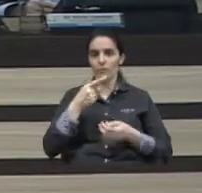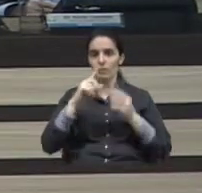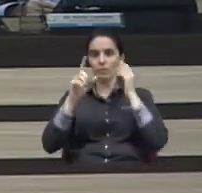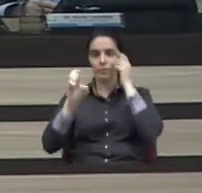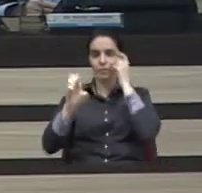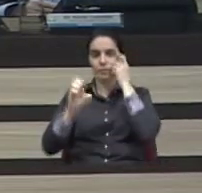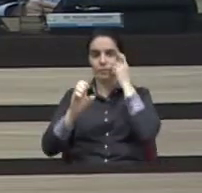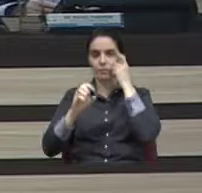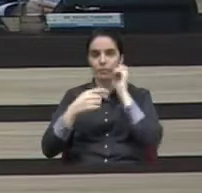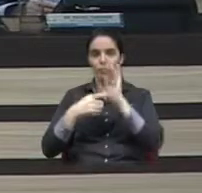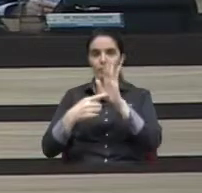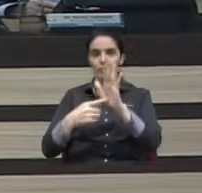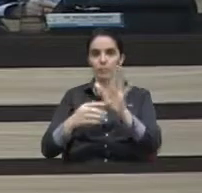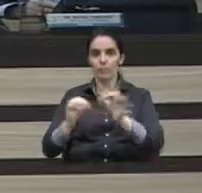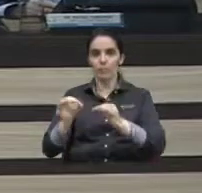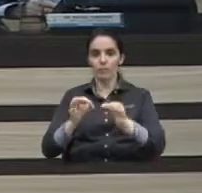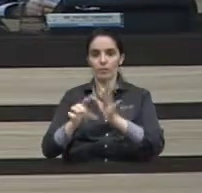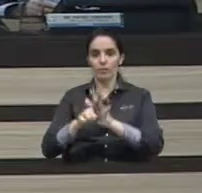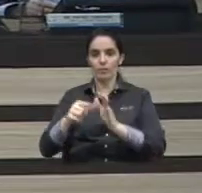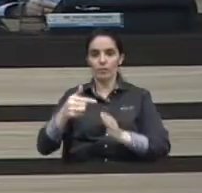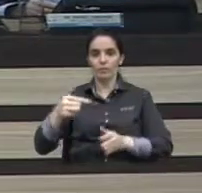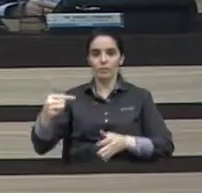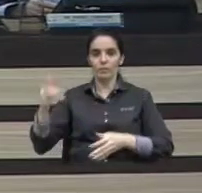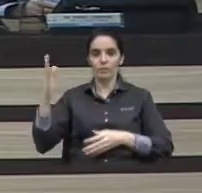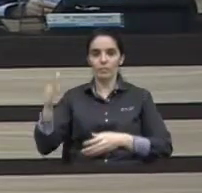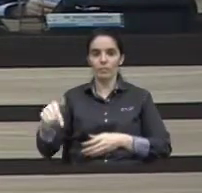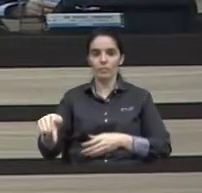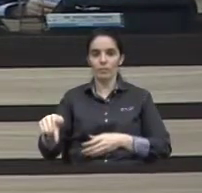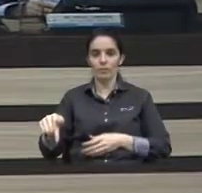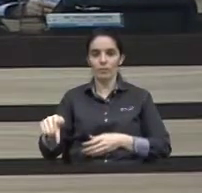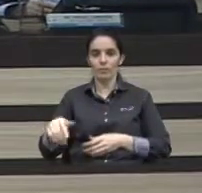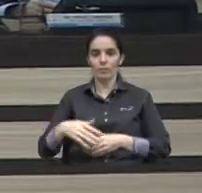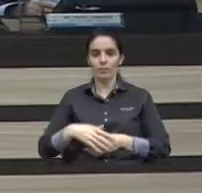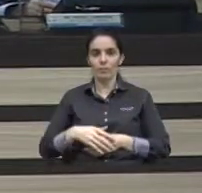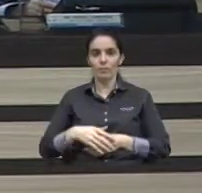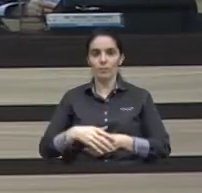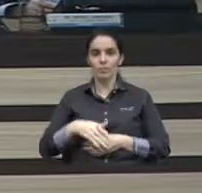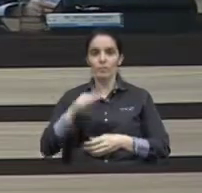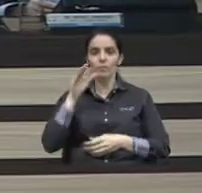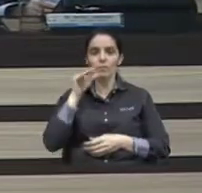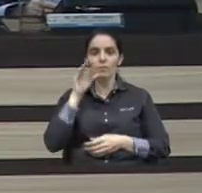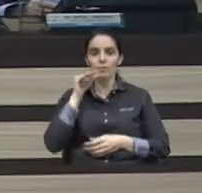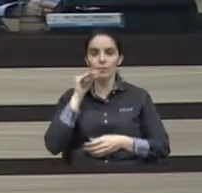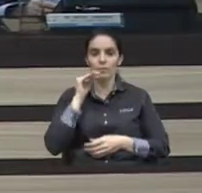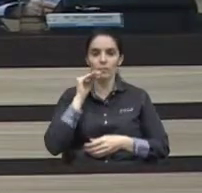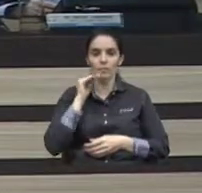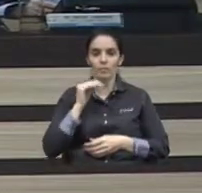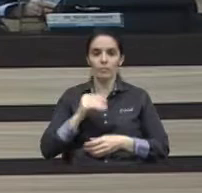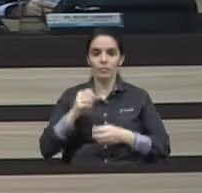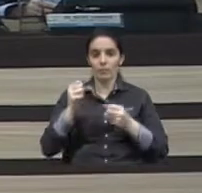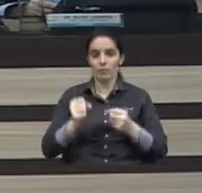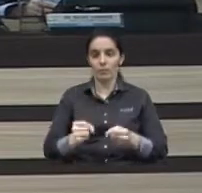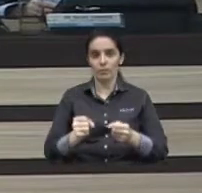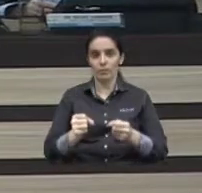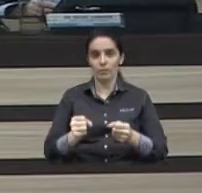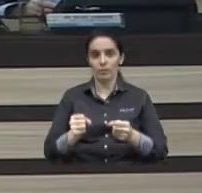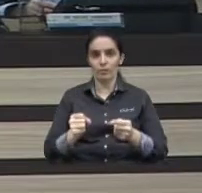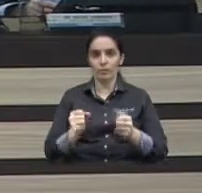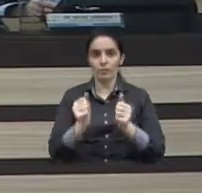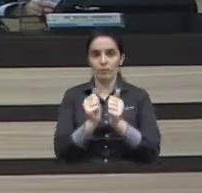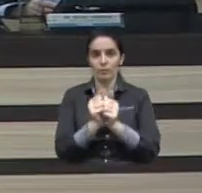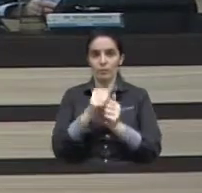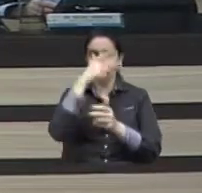projeto de lei 22/2017, servidores públicos da administração direta e indireta, autarquia ou